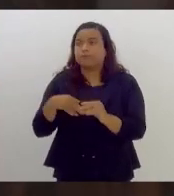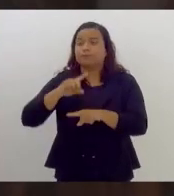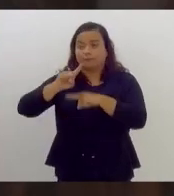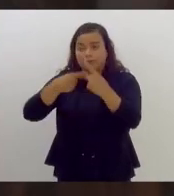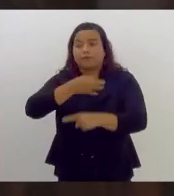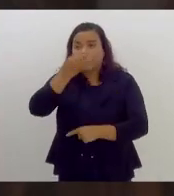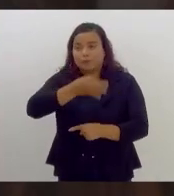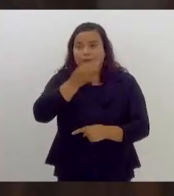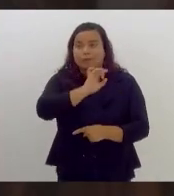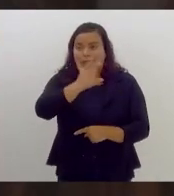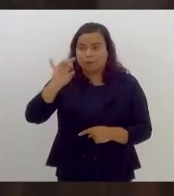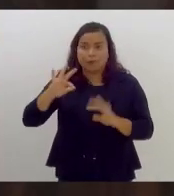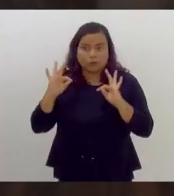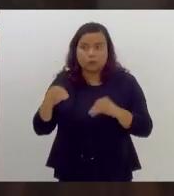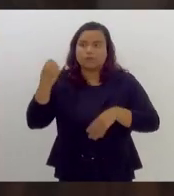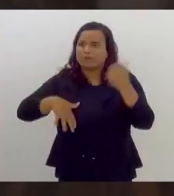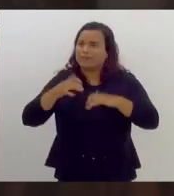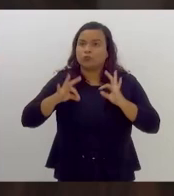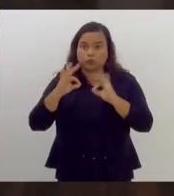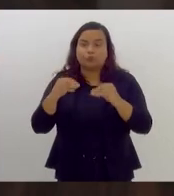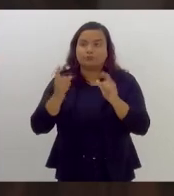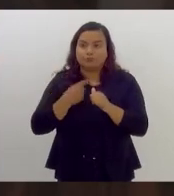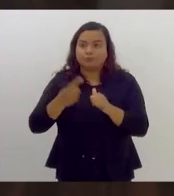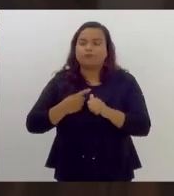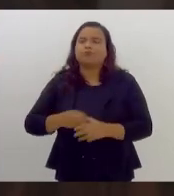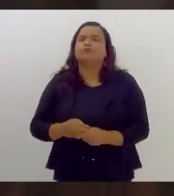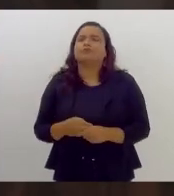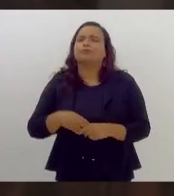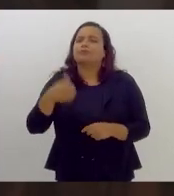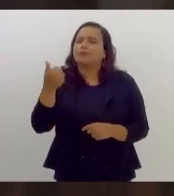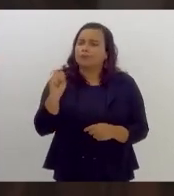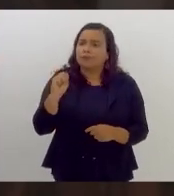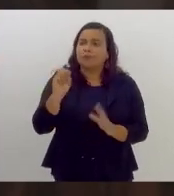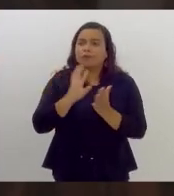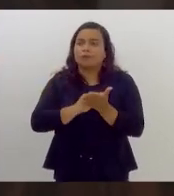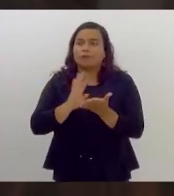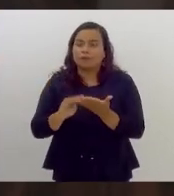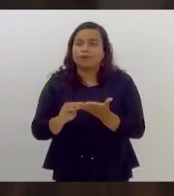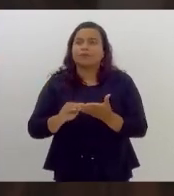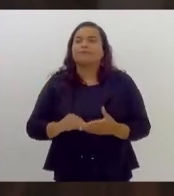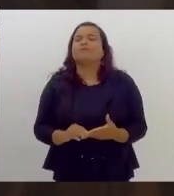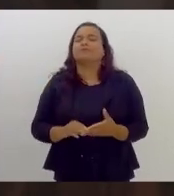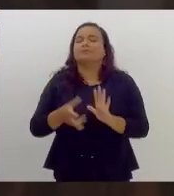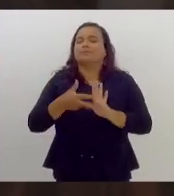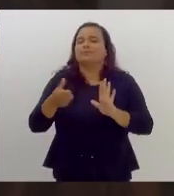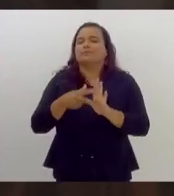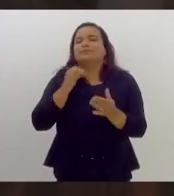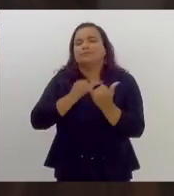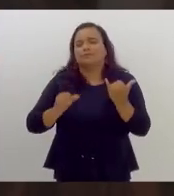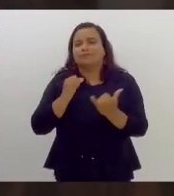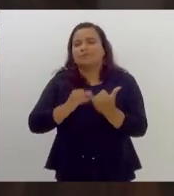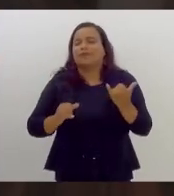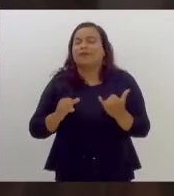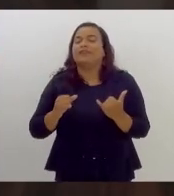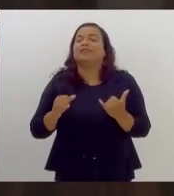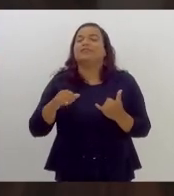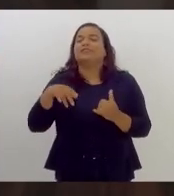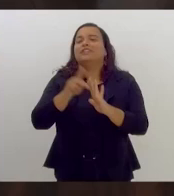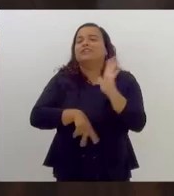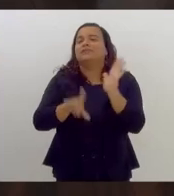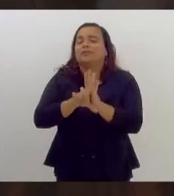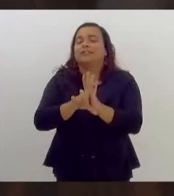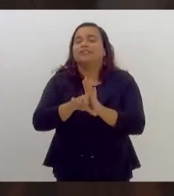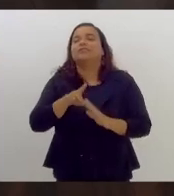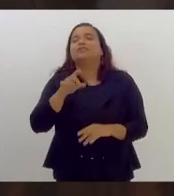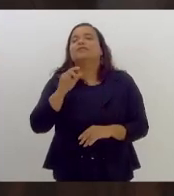os pareceres, tá ok? Vou cantar primeiro aqui. 18º da pauta. Veto parcial aposto ao projeto de lei 5173-A